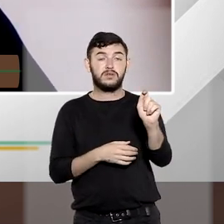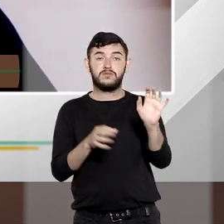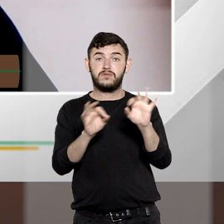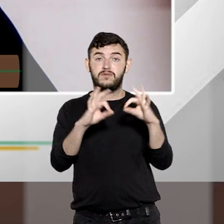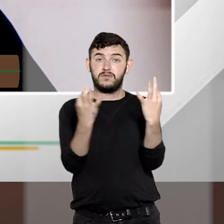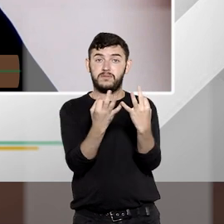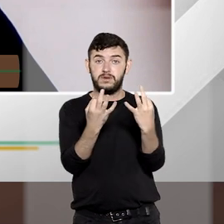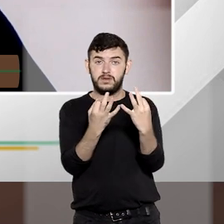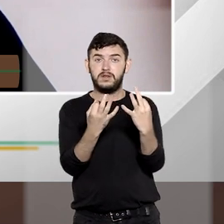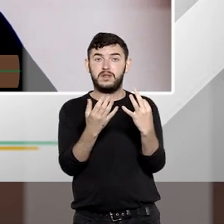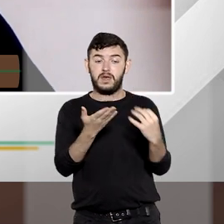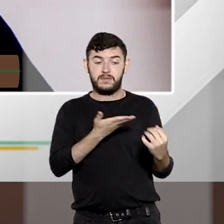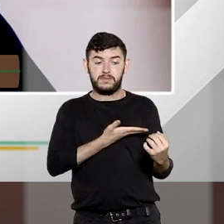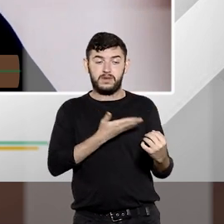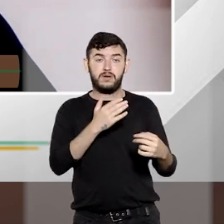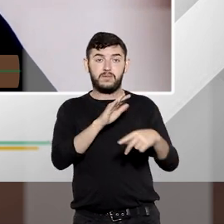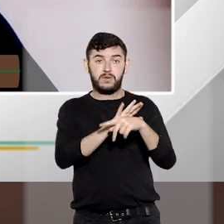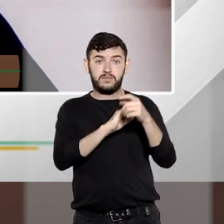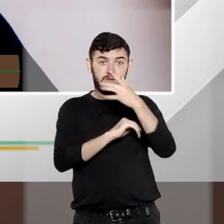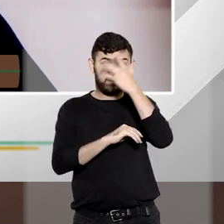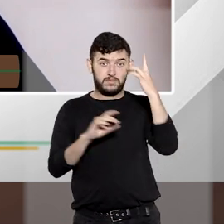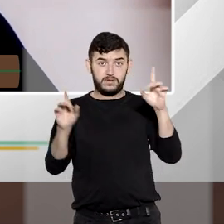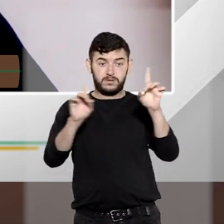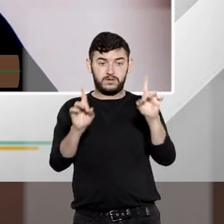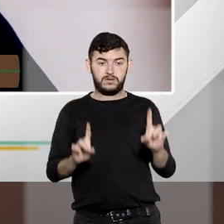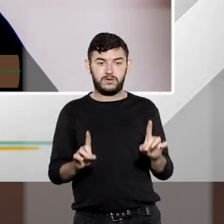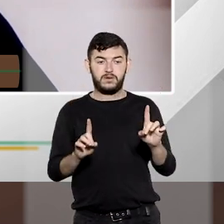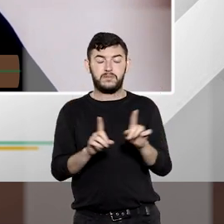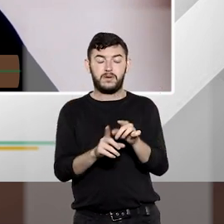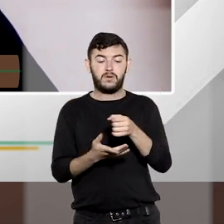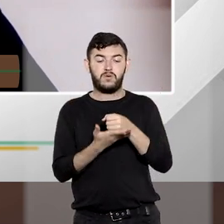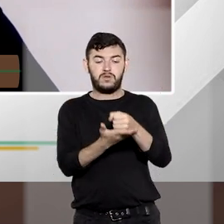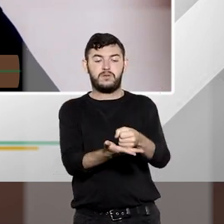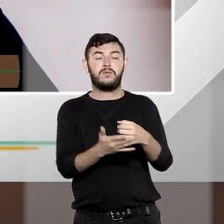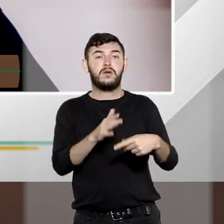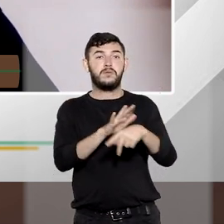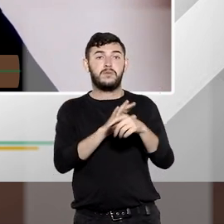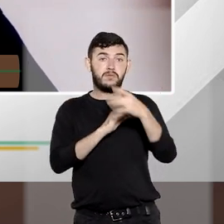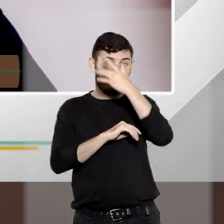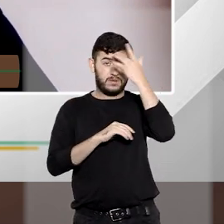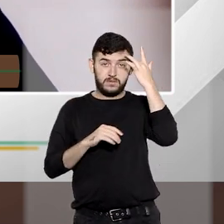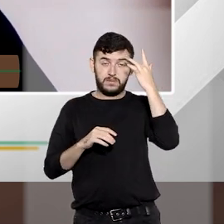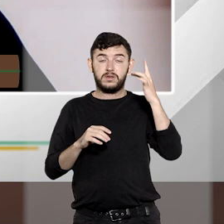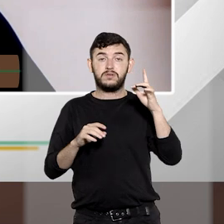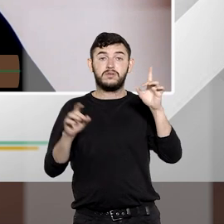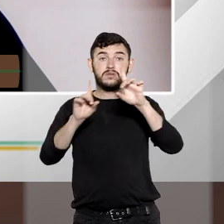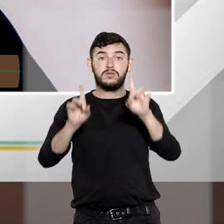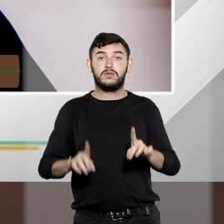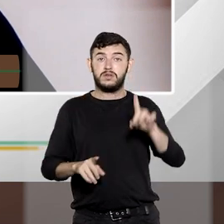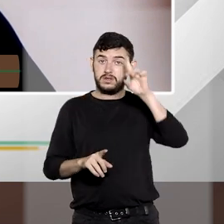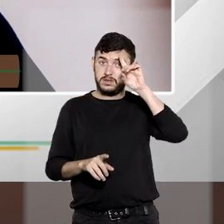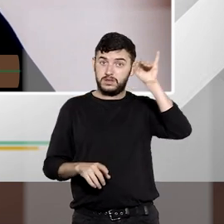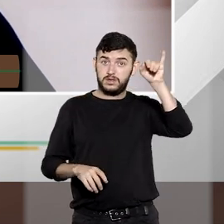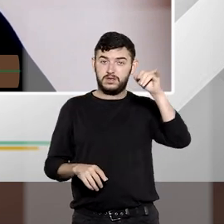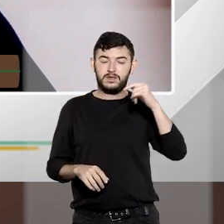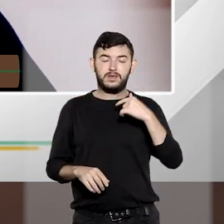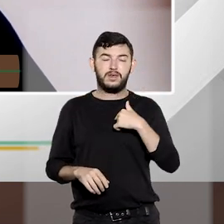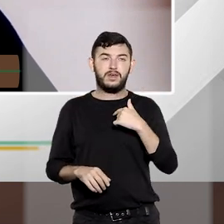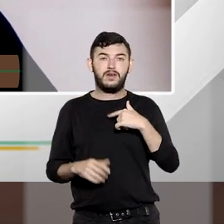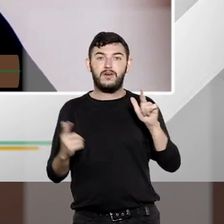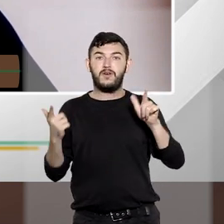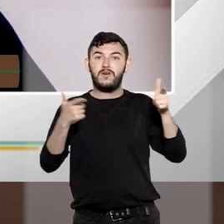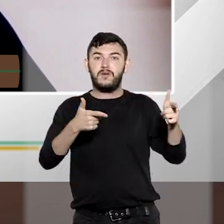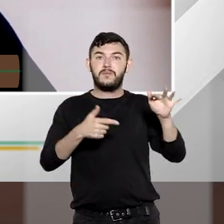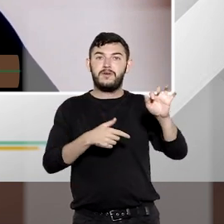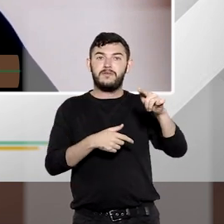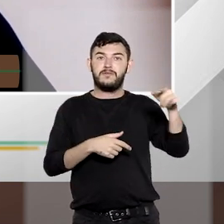contratação de colaboradores com deficiência intelectual, né? E assim, eu sou uma fã da APAEDF,